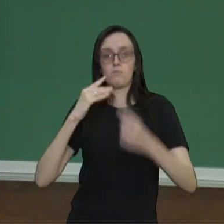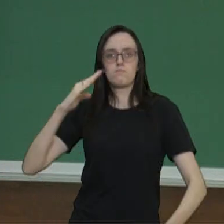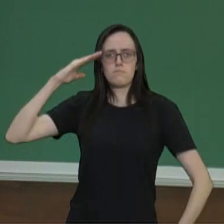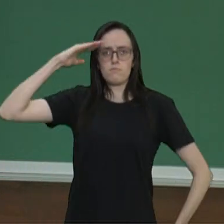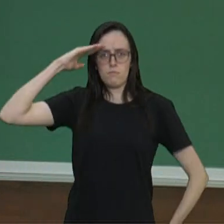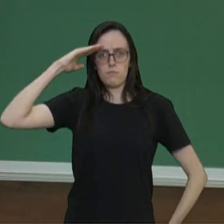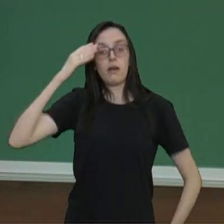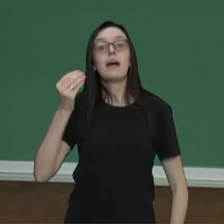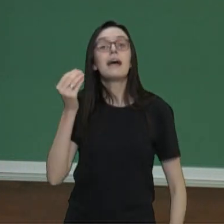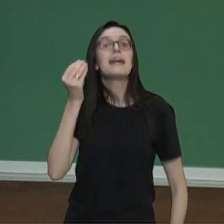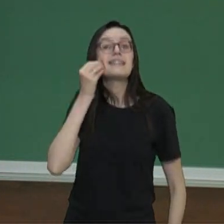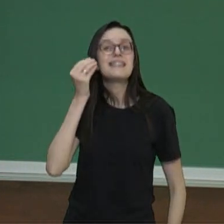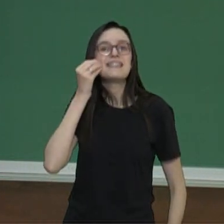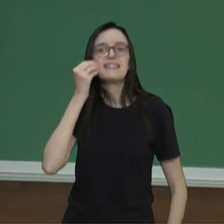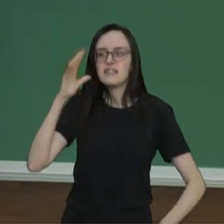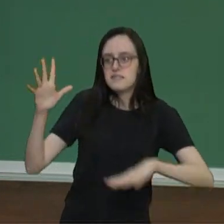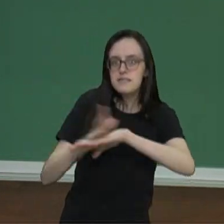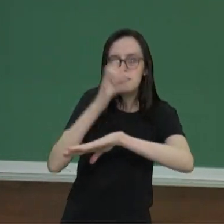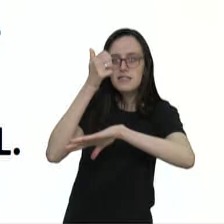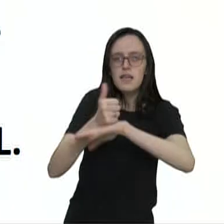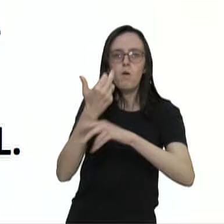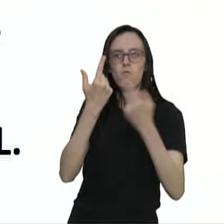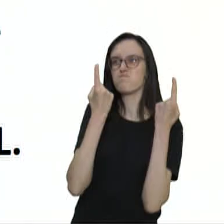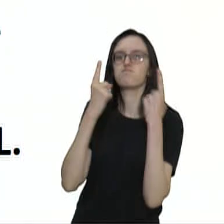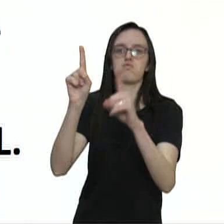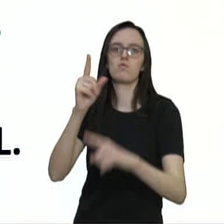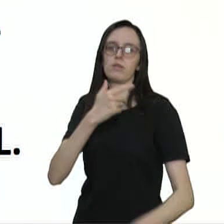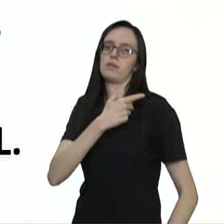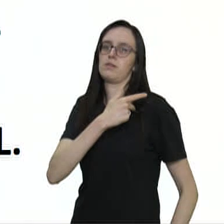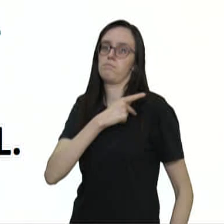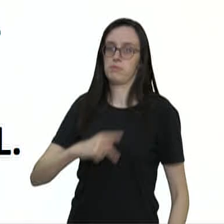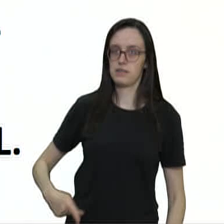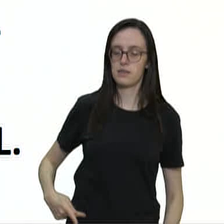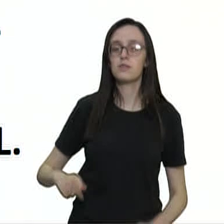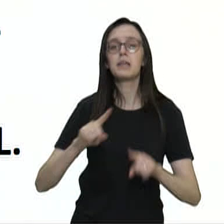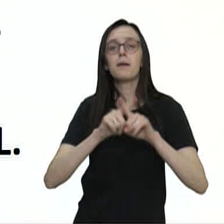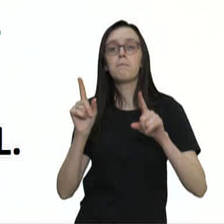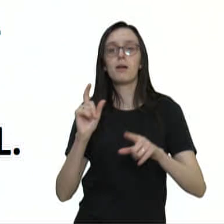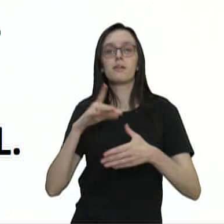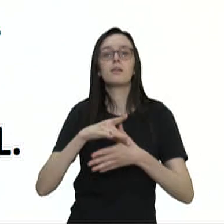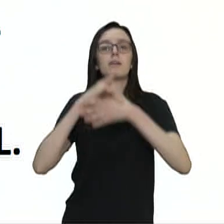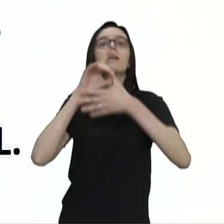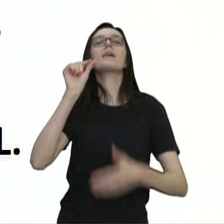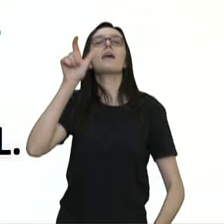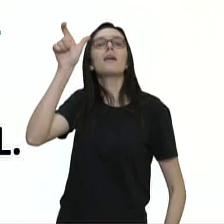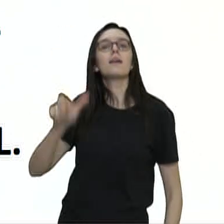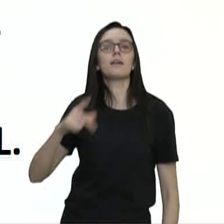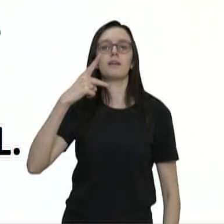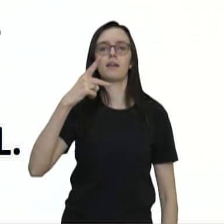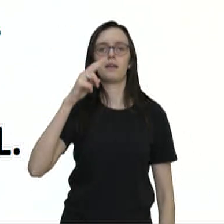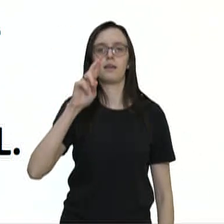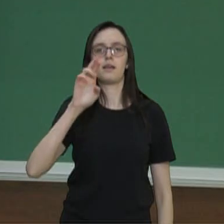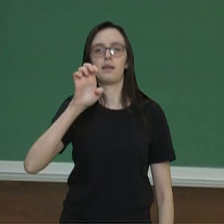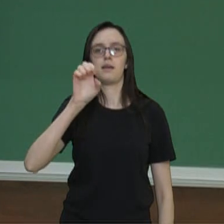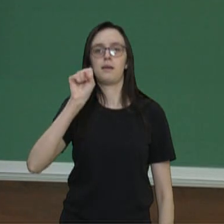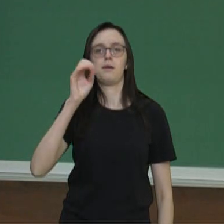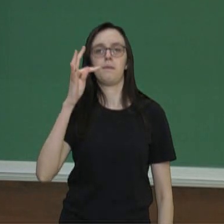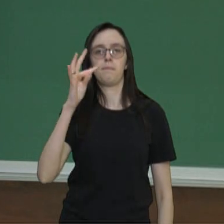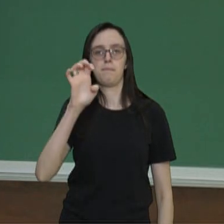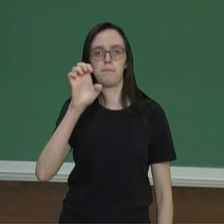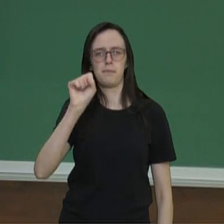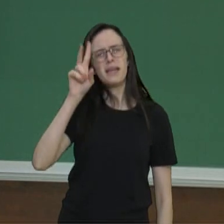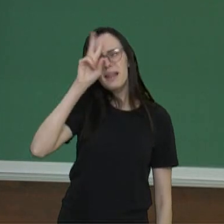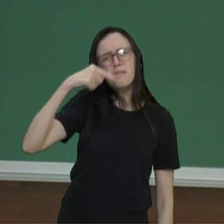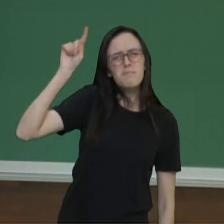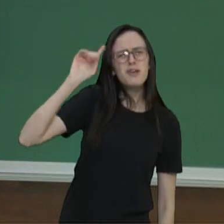que tentaram um golpe contra o presidente. A liderança desse golpe é do Luiz Carlos Prestes. Lembra dele